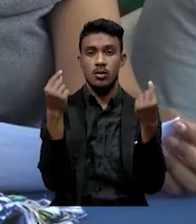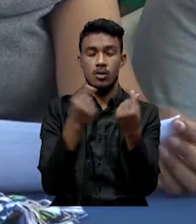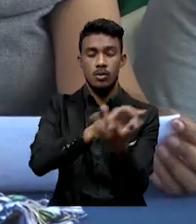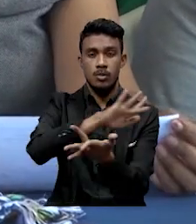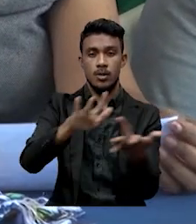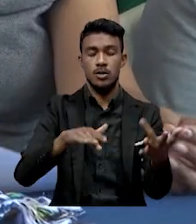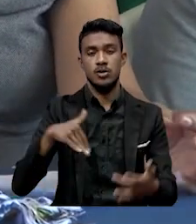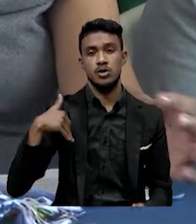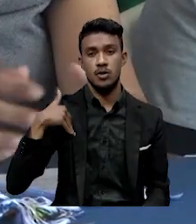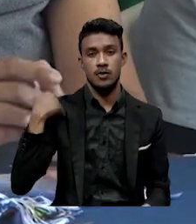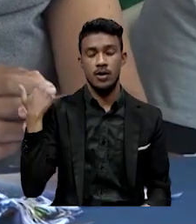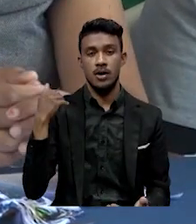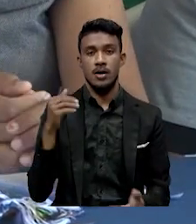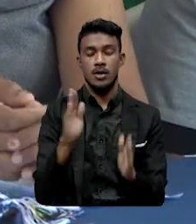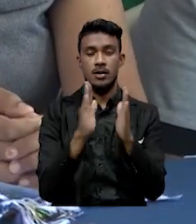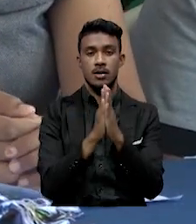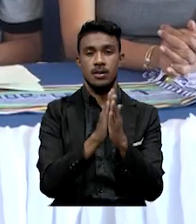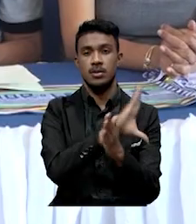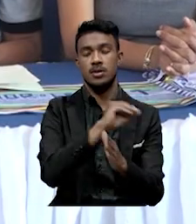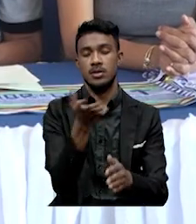Sira, Grupo Categorial Sira,